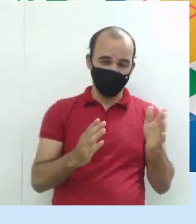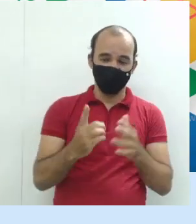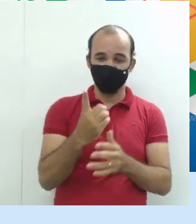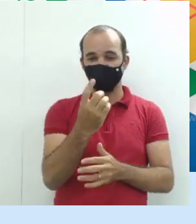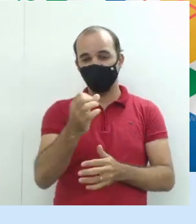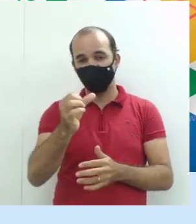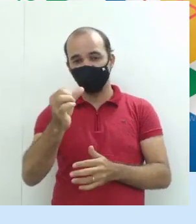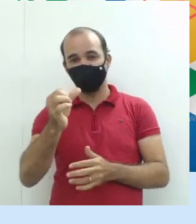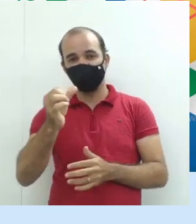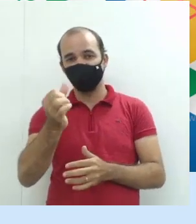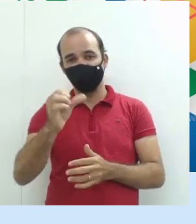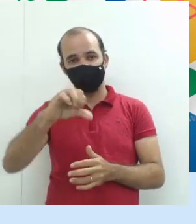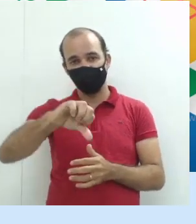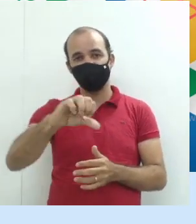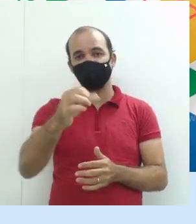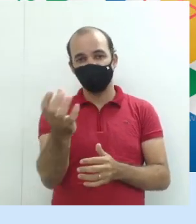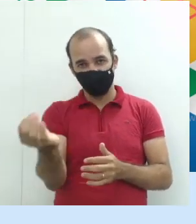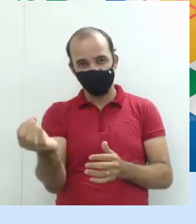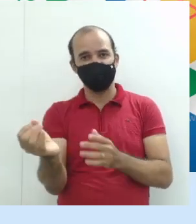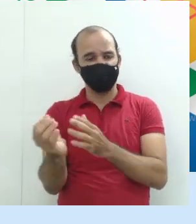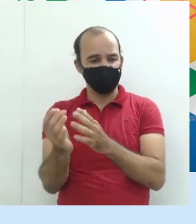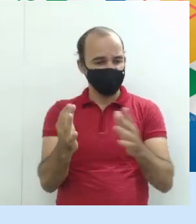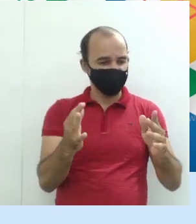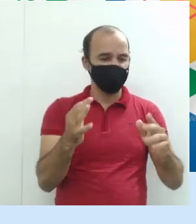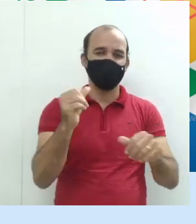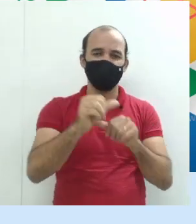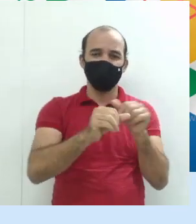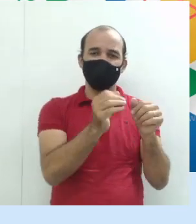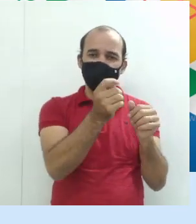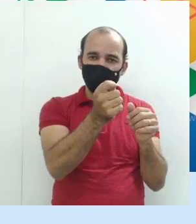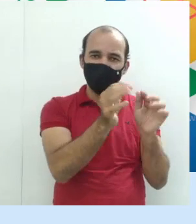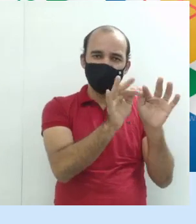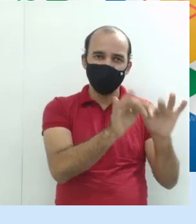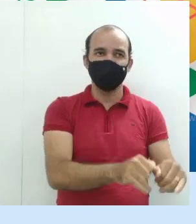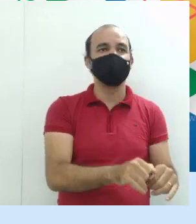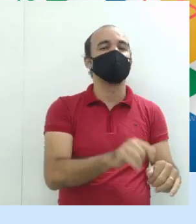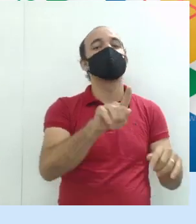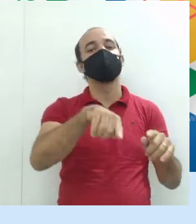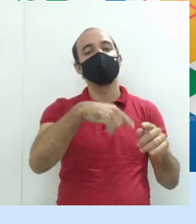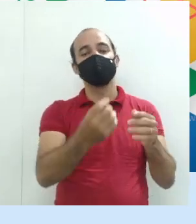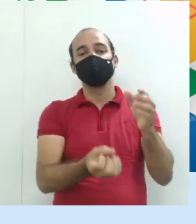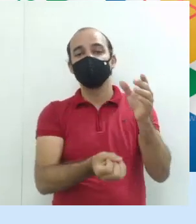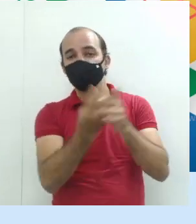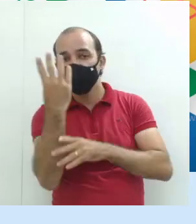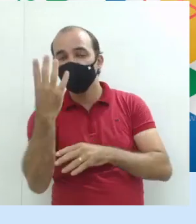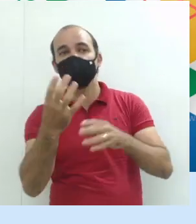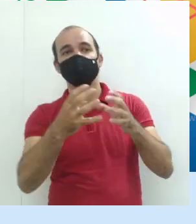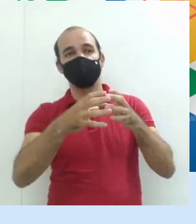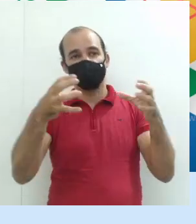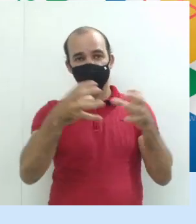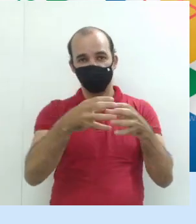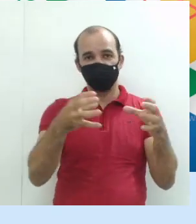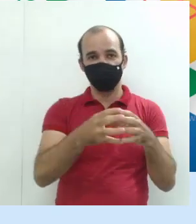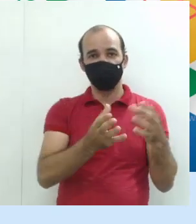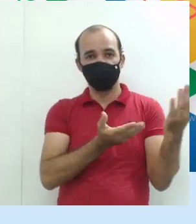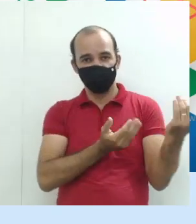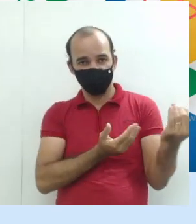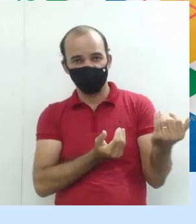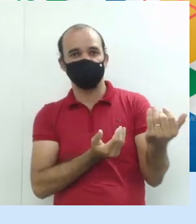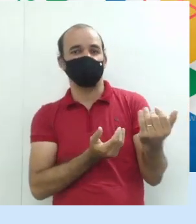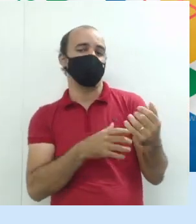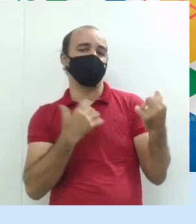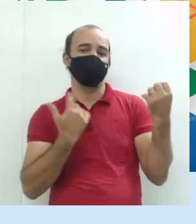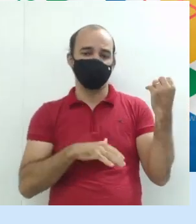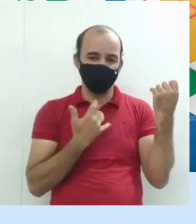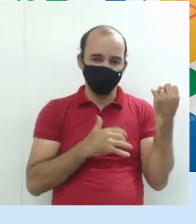uma explosão de bandas de rock nacional surgiu, com jovens músicos falando sobre a realidade do país e